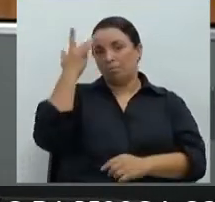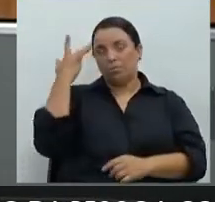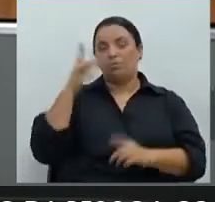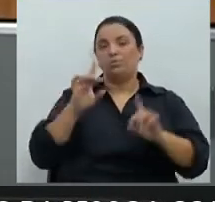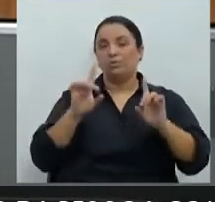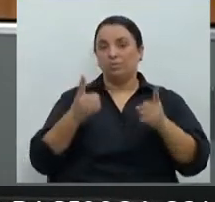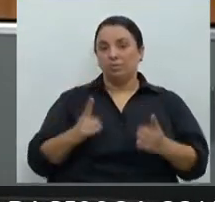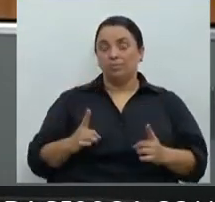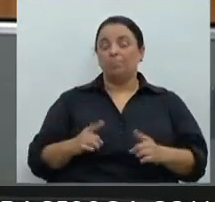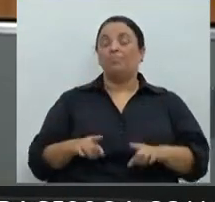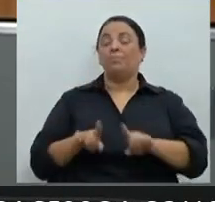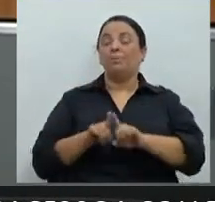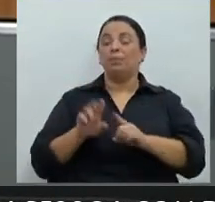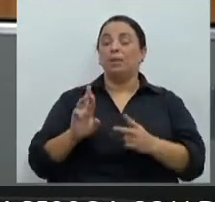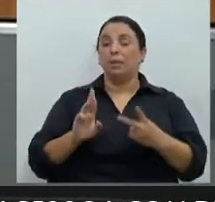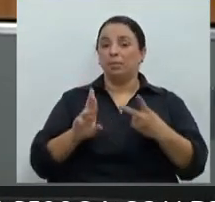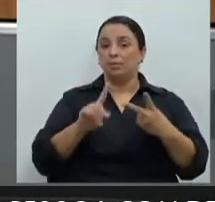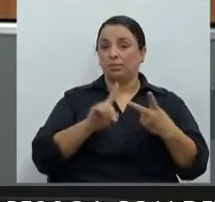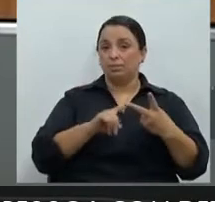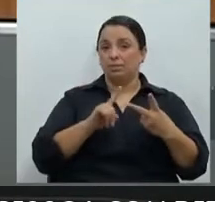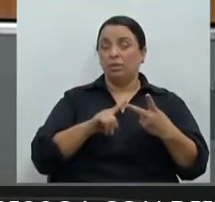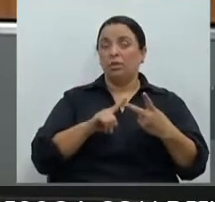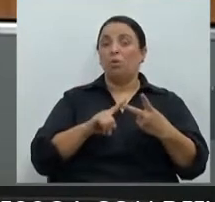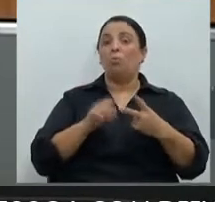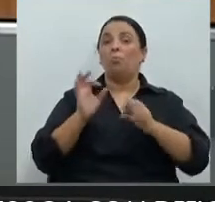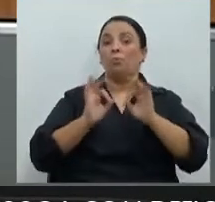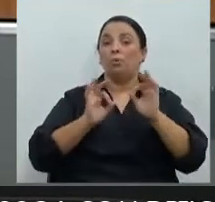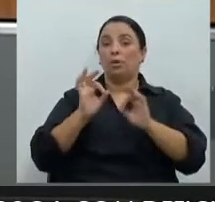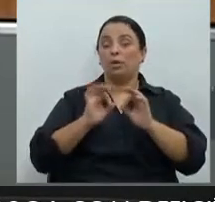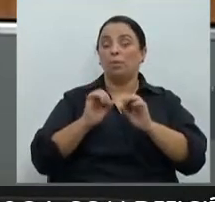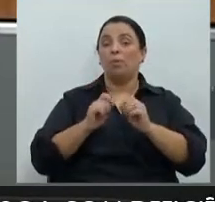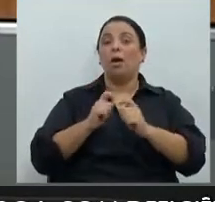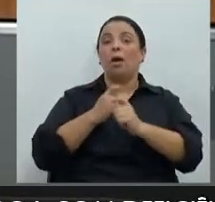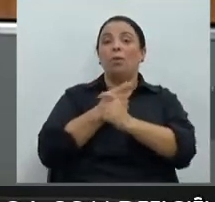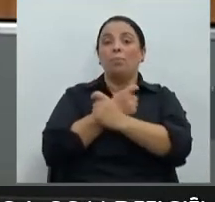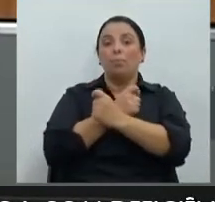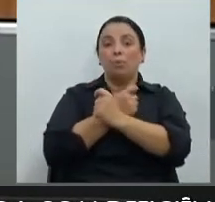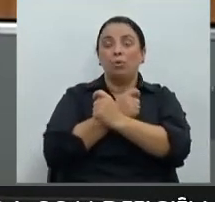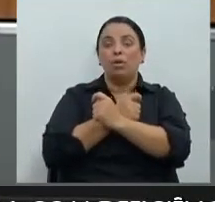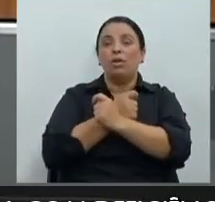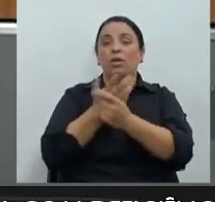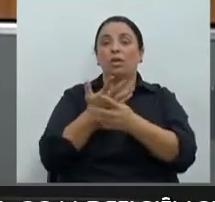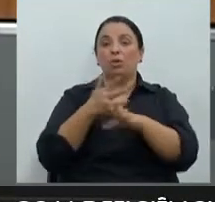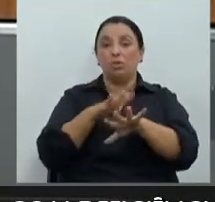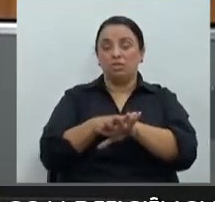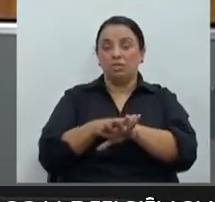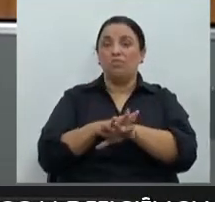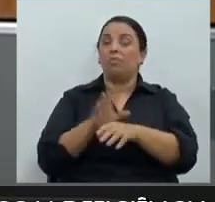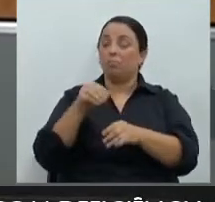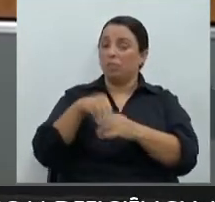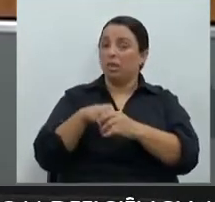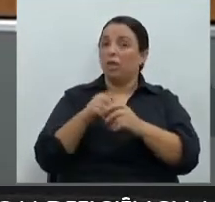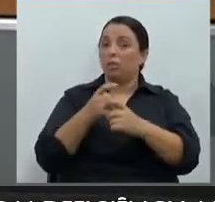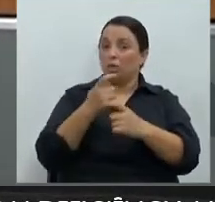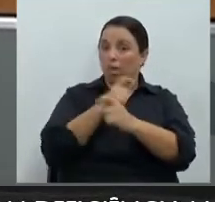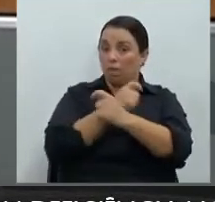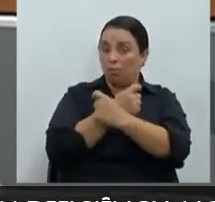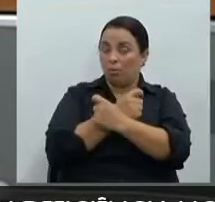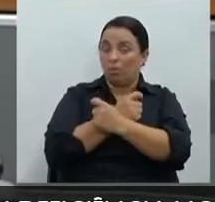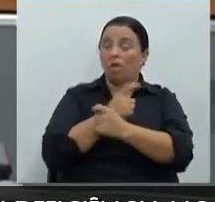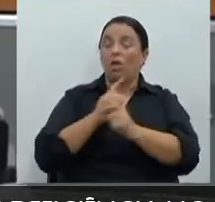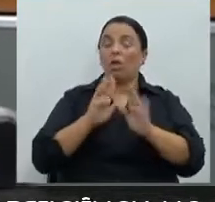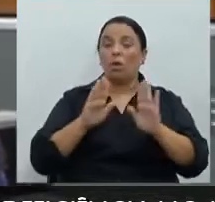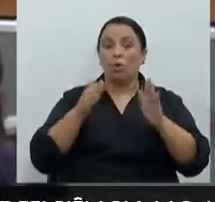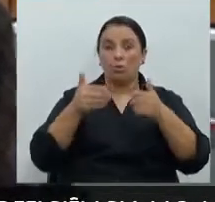PUC Inclusiva, que é da PUC Minas, e que tem um foco